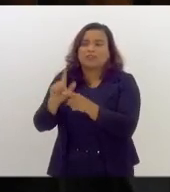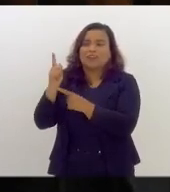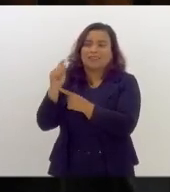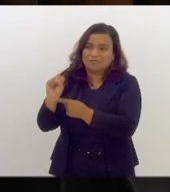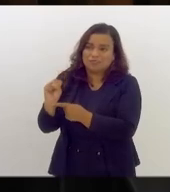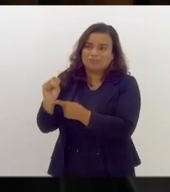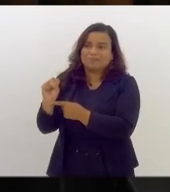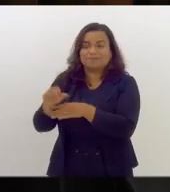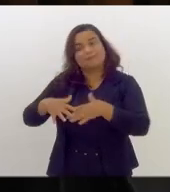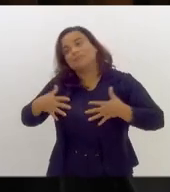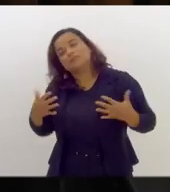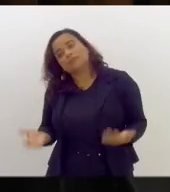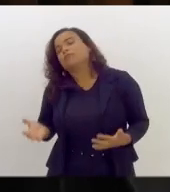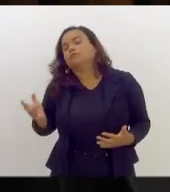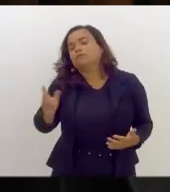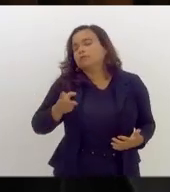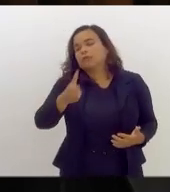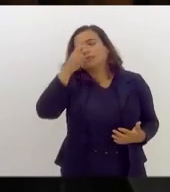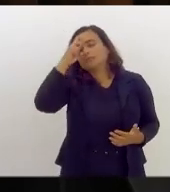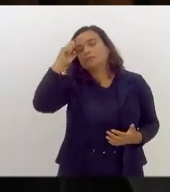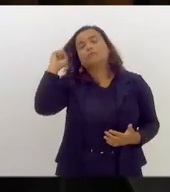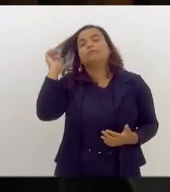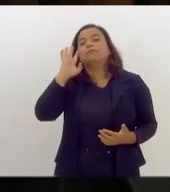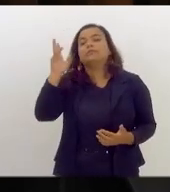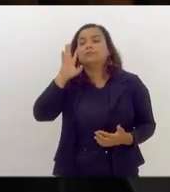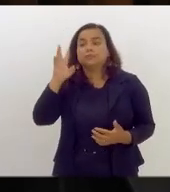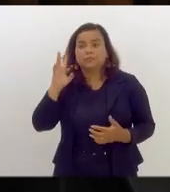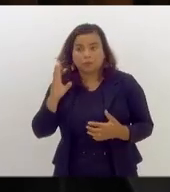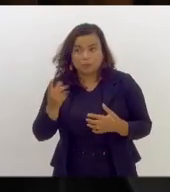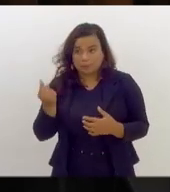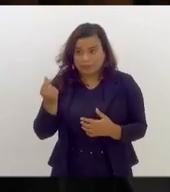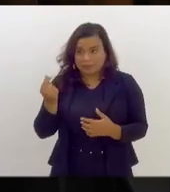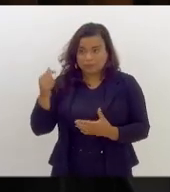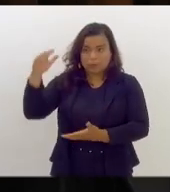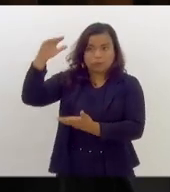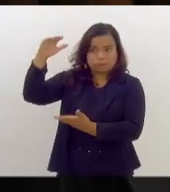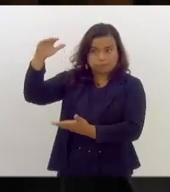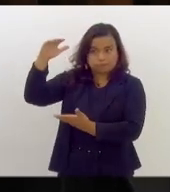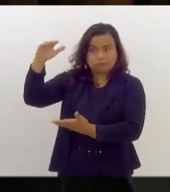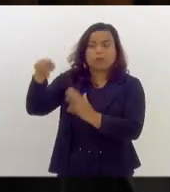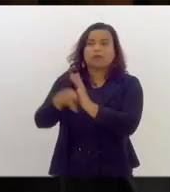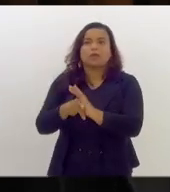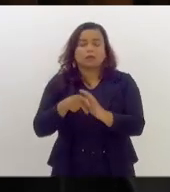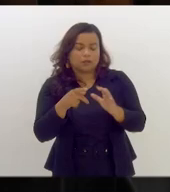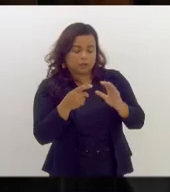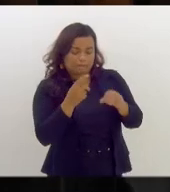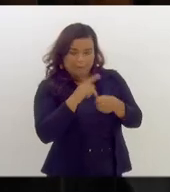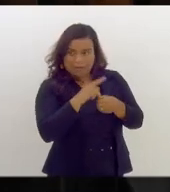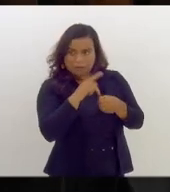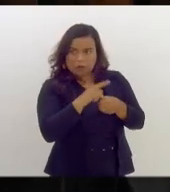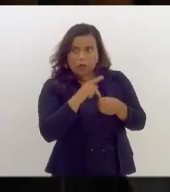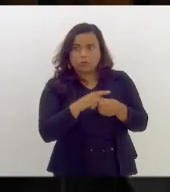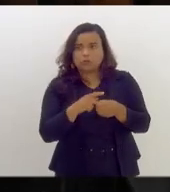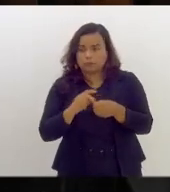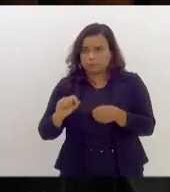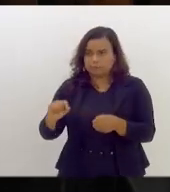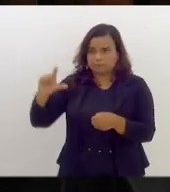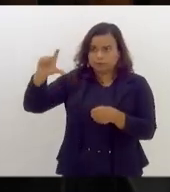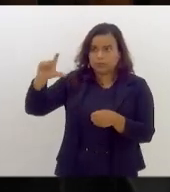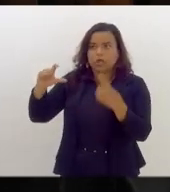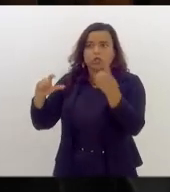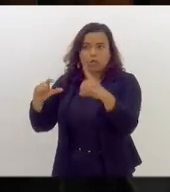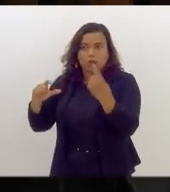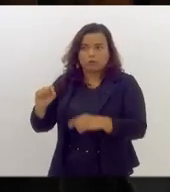sempre que lá o preço do barril do petróleo subia e o dólar subia o preço do